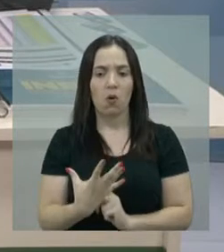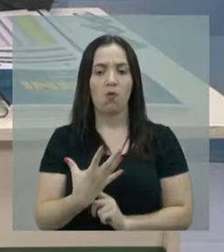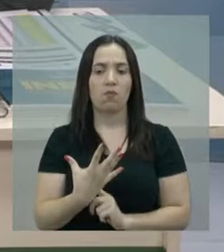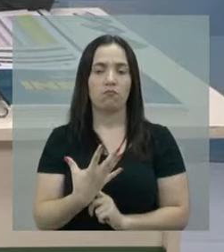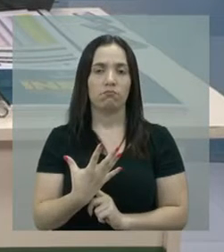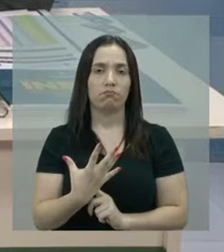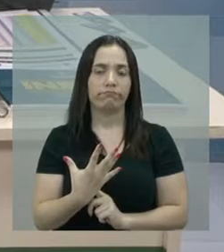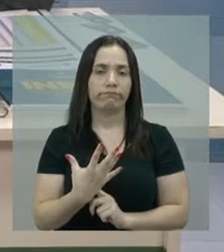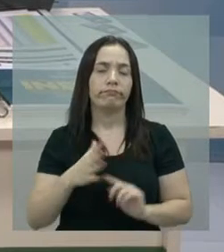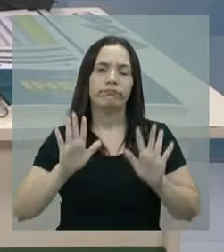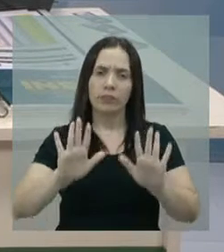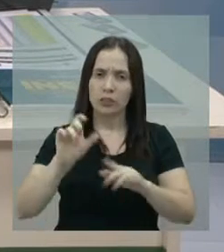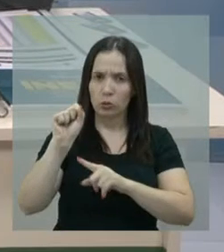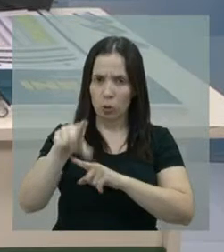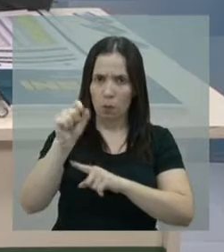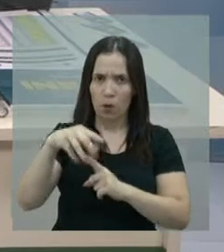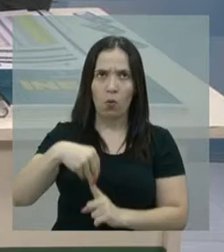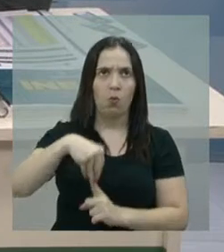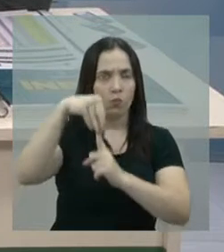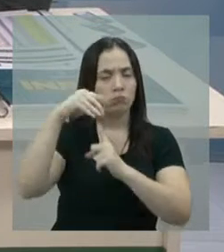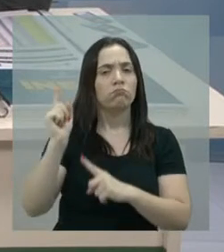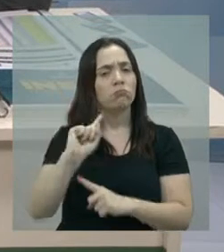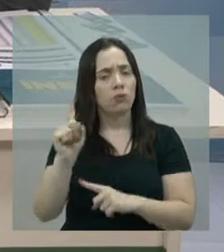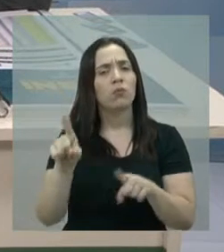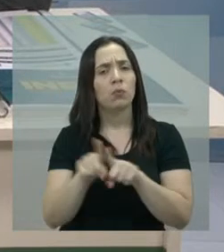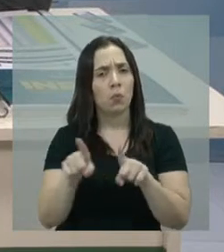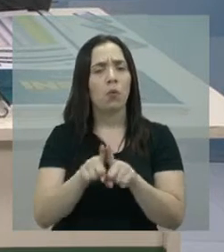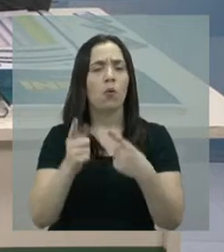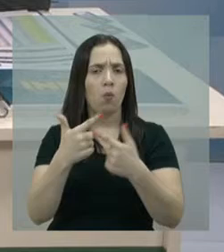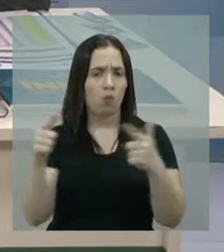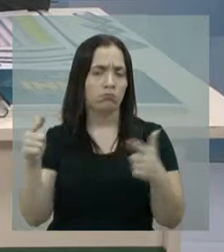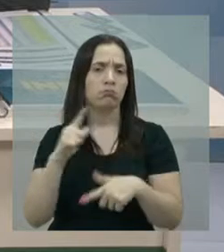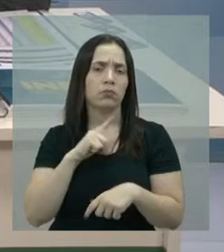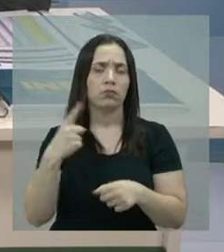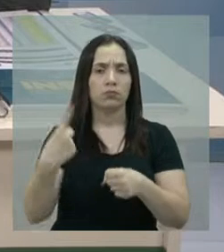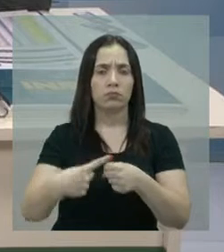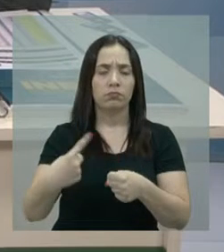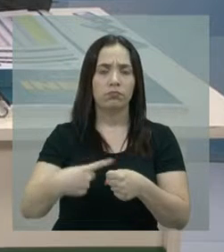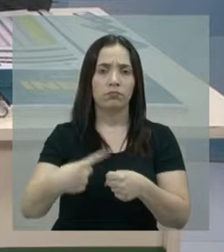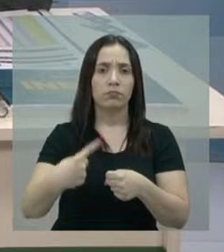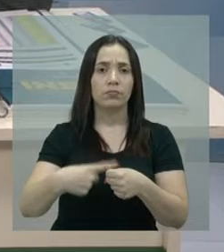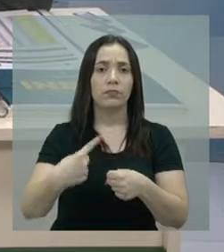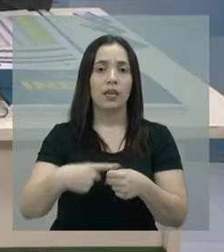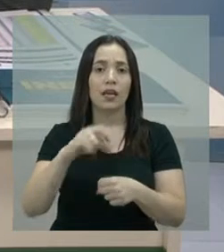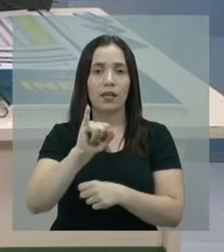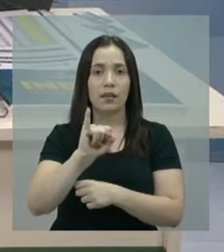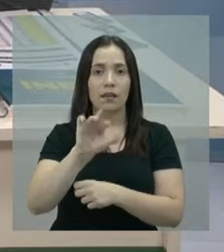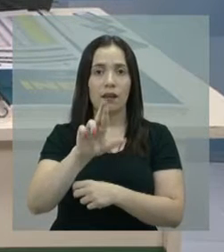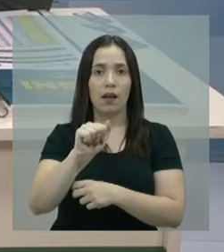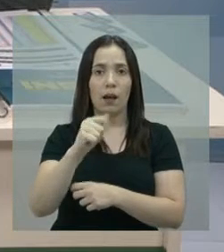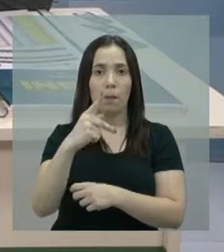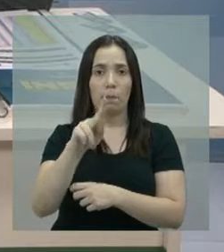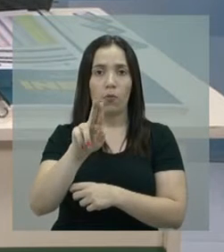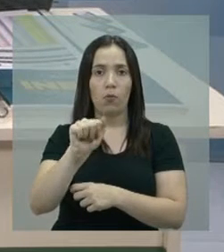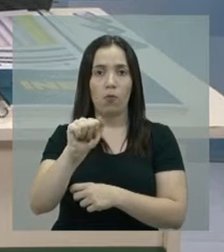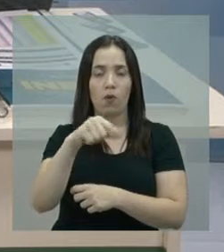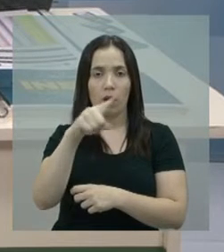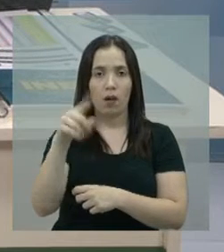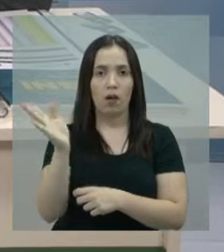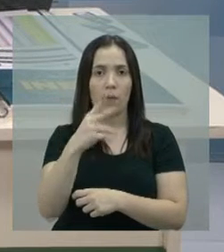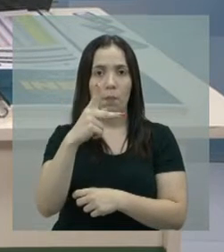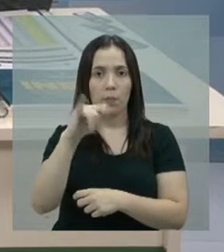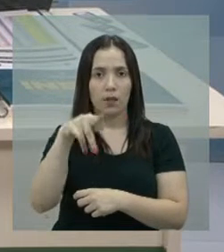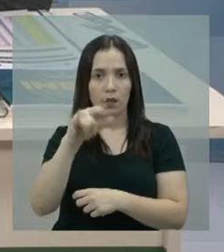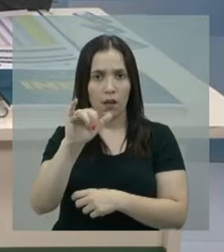também Sobral não está sozinho. Eu queria citar o município de Irapuã Pinheiro, o deputado de Irapuã Pinheiro, também tem uma média